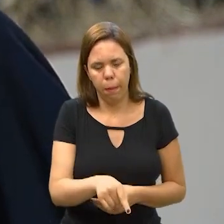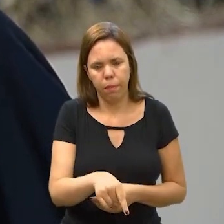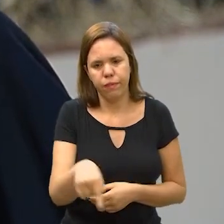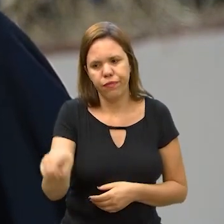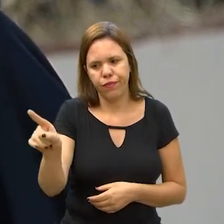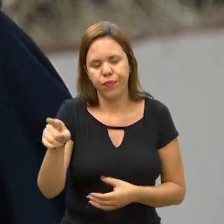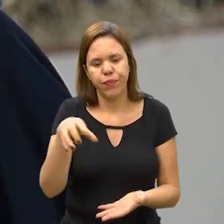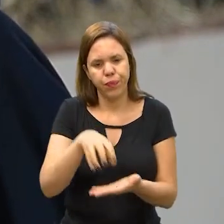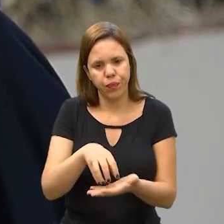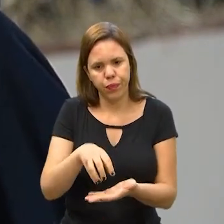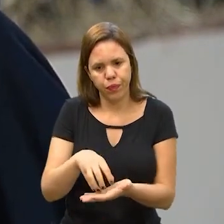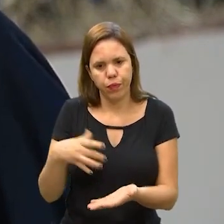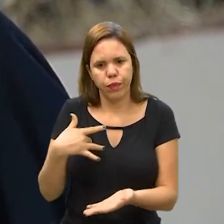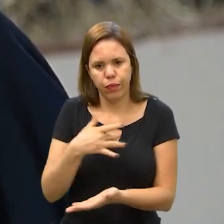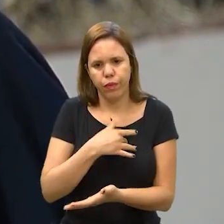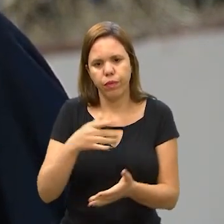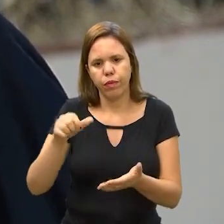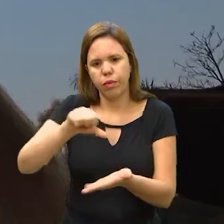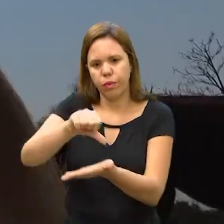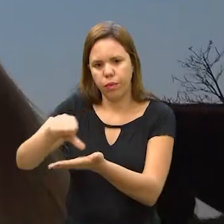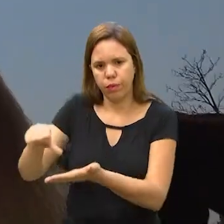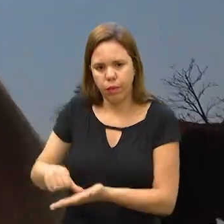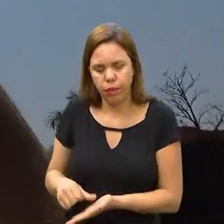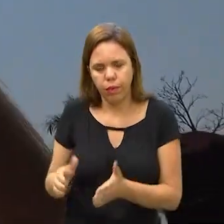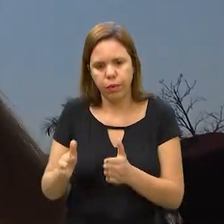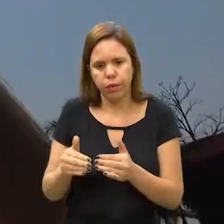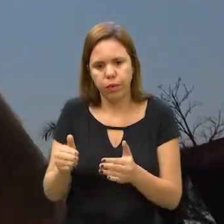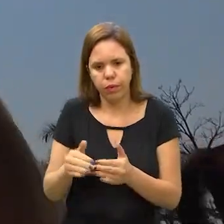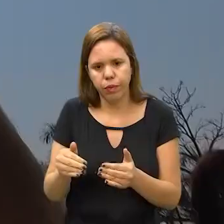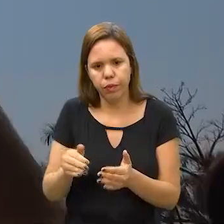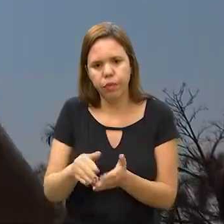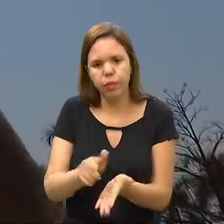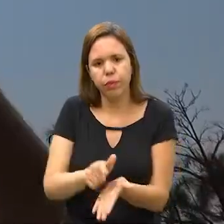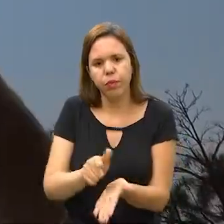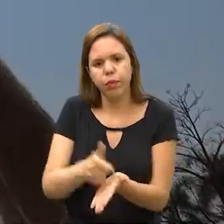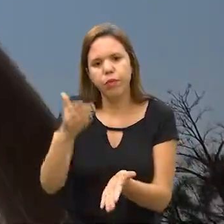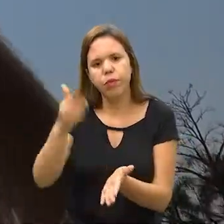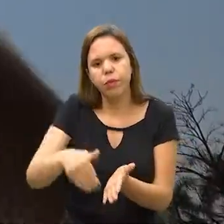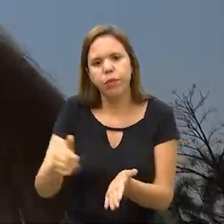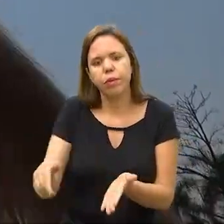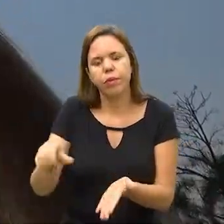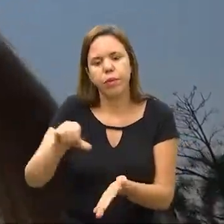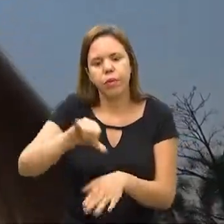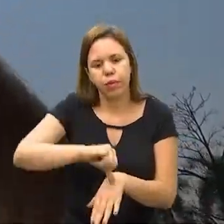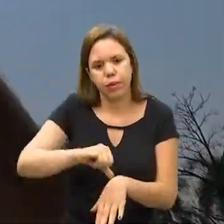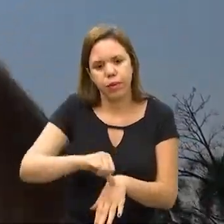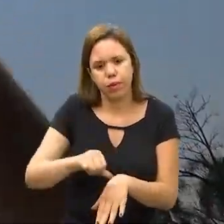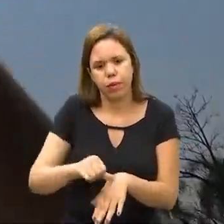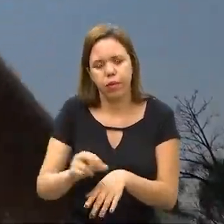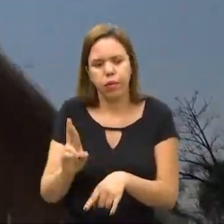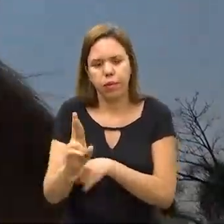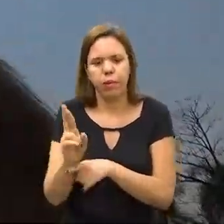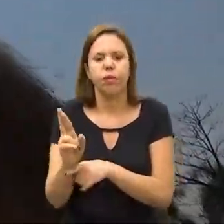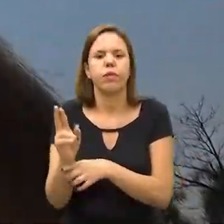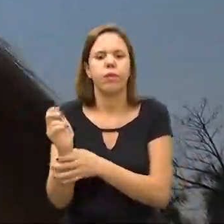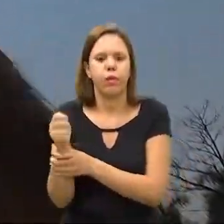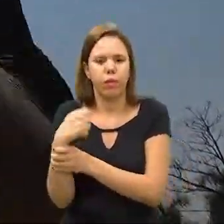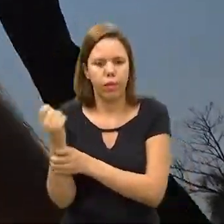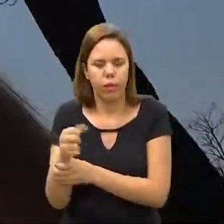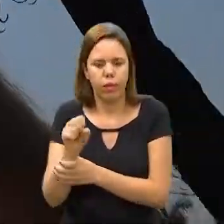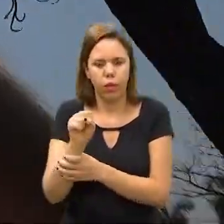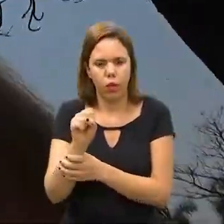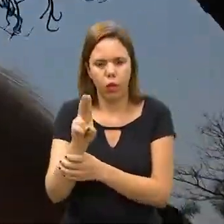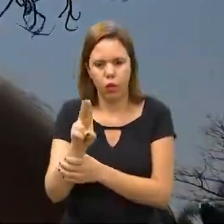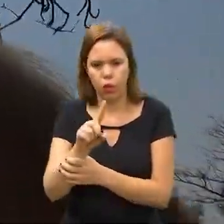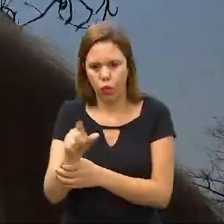ao posto de saúde da região, peça um encaminhamento para o Centro de Referência de Reabilitação de